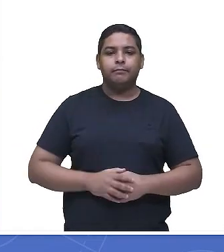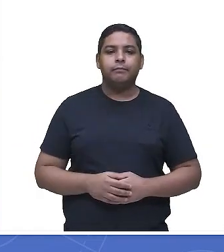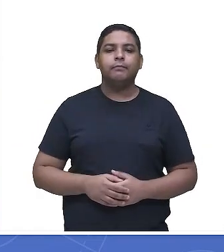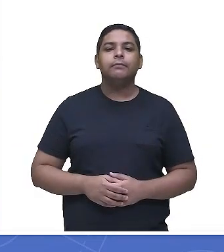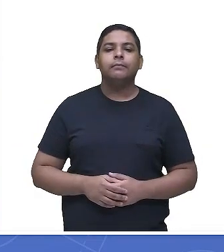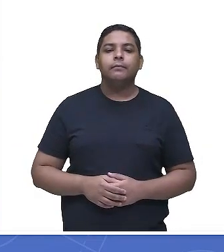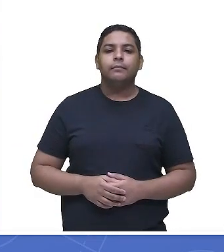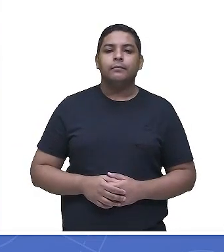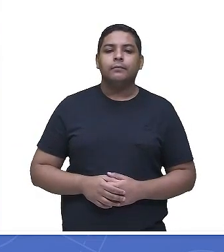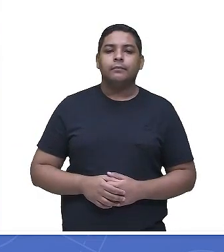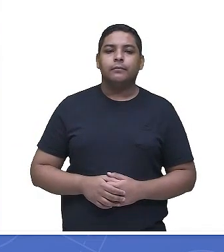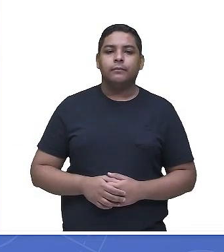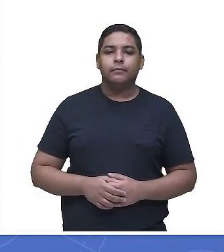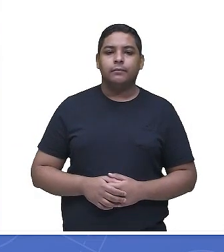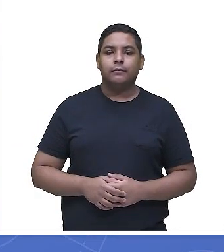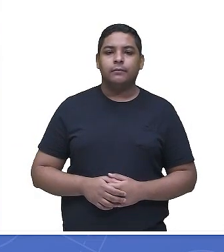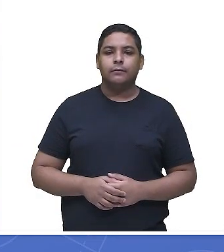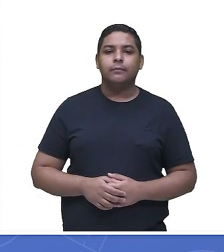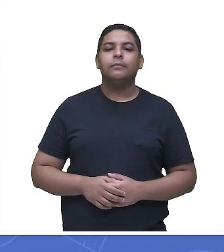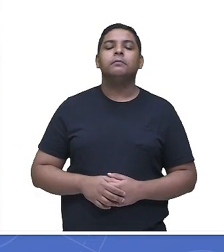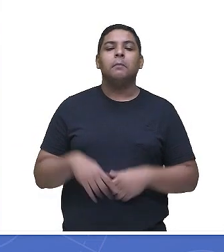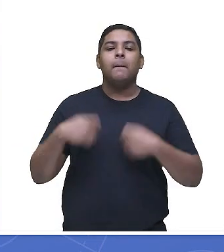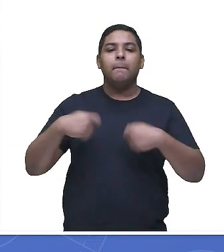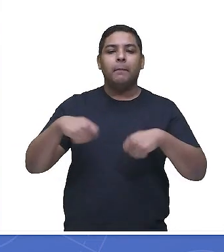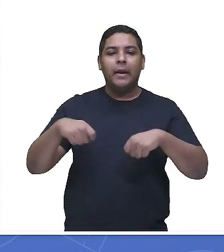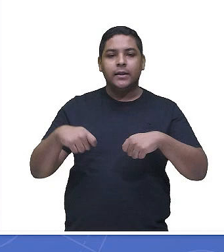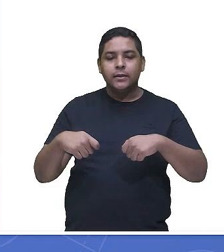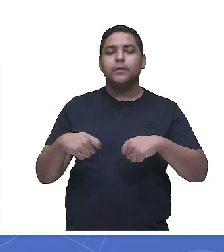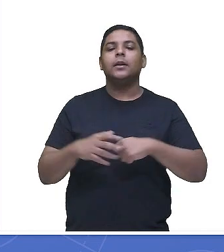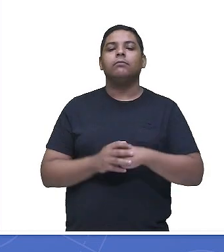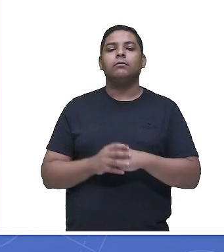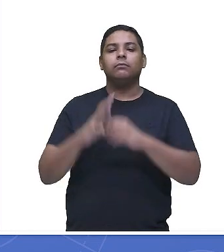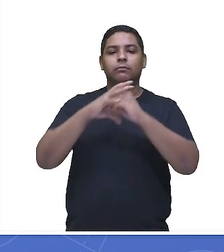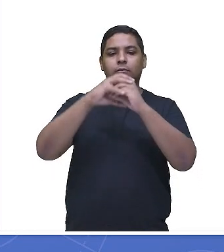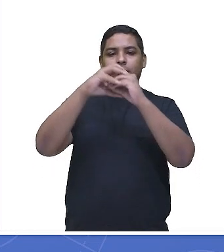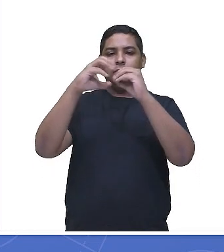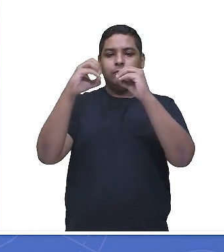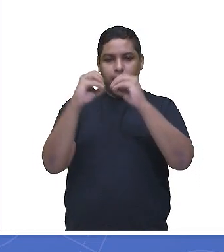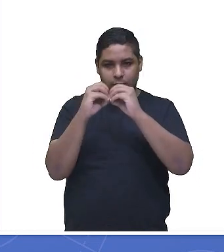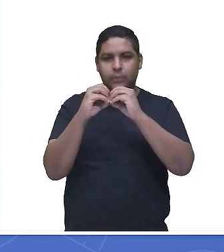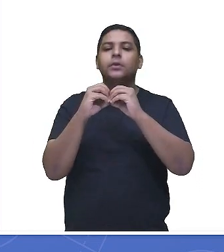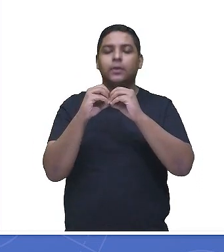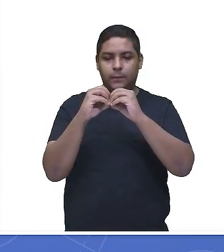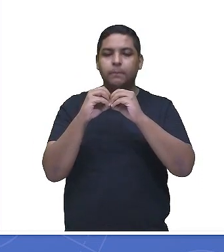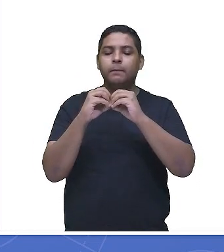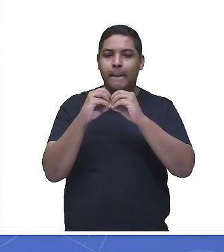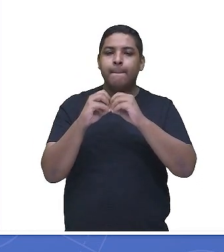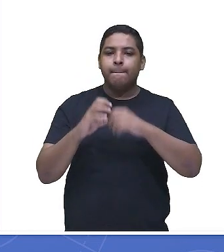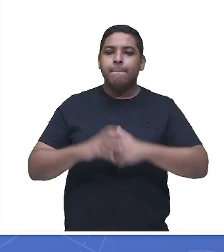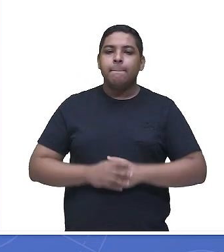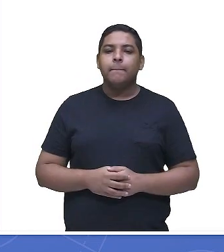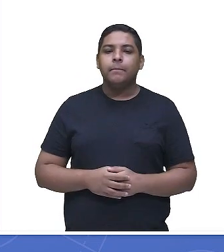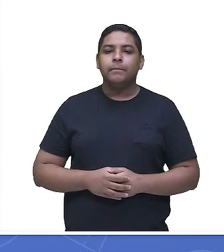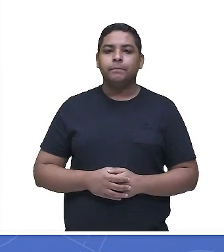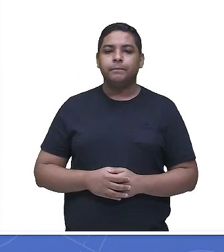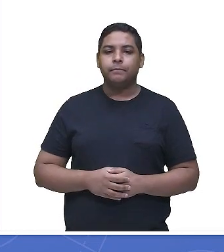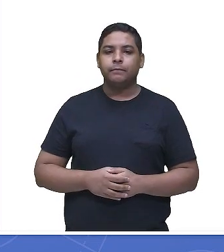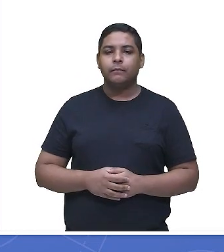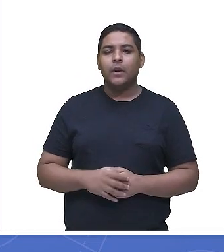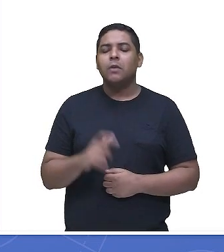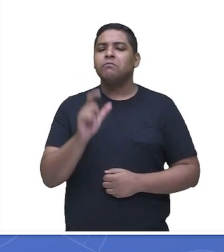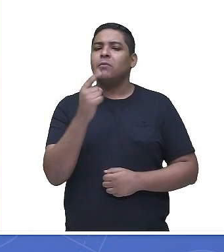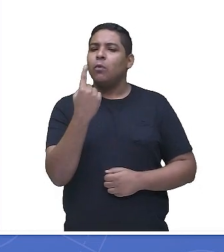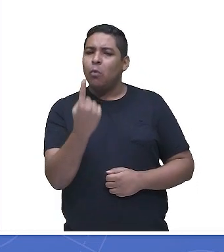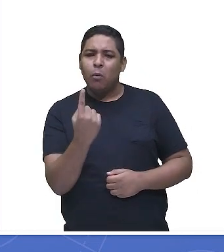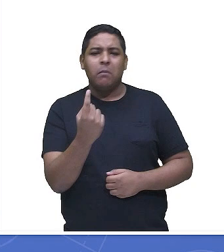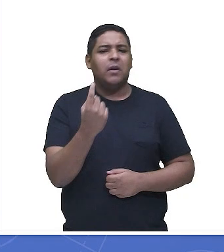tem? Todo ser vivo tem que ter célula, ok? Todos os seres vivos são formados por células. Se vai ter uma ou